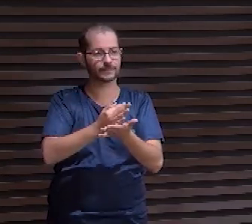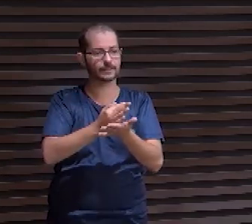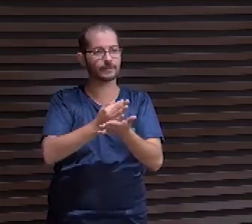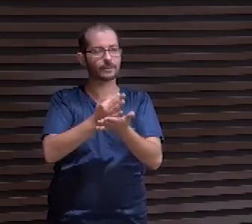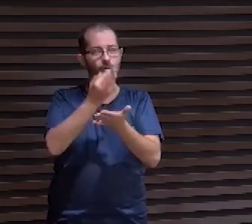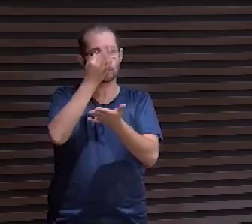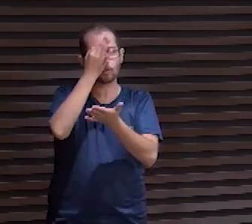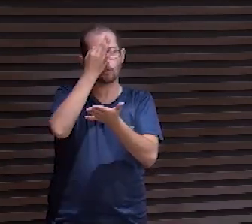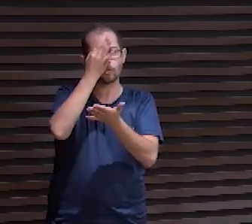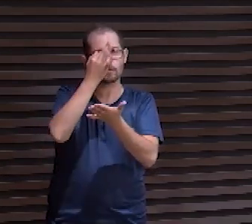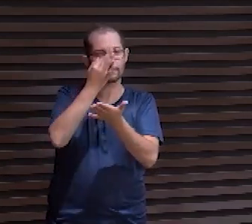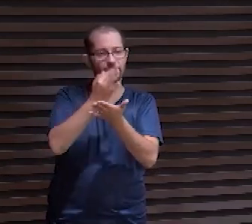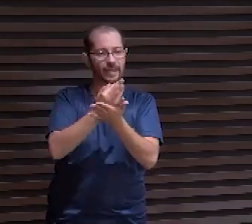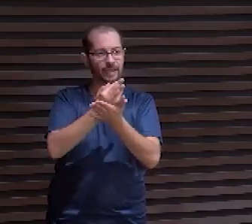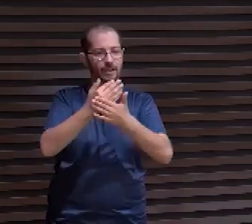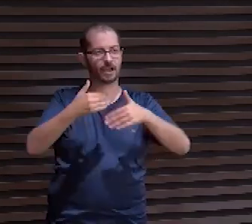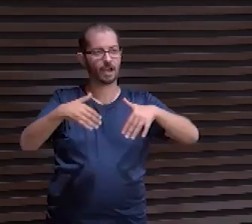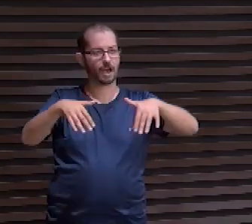junto ao trono da graça.